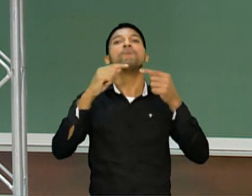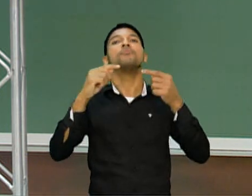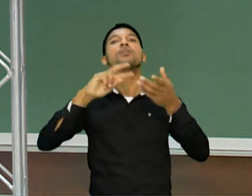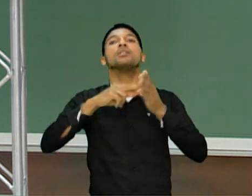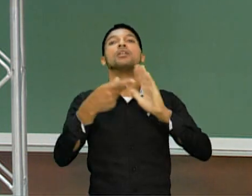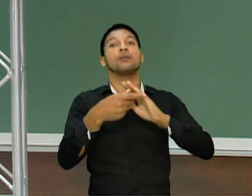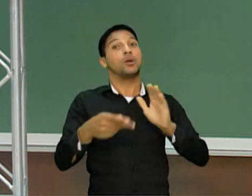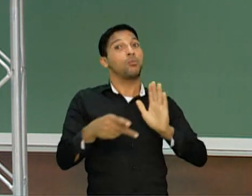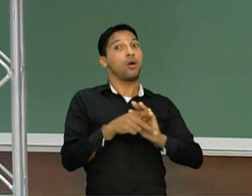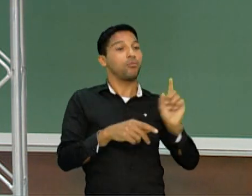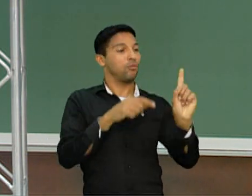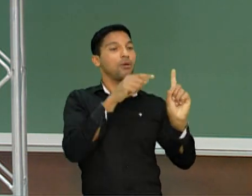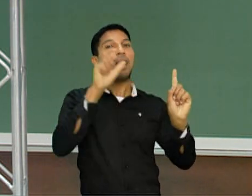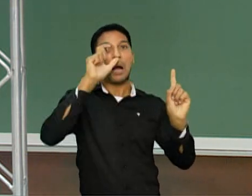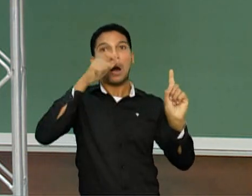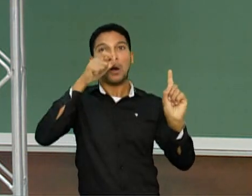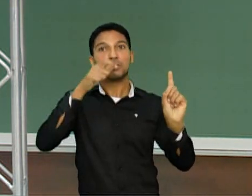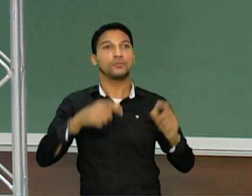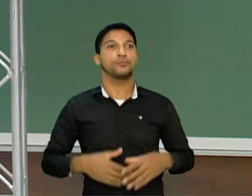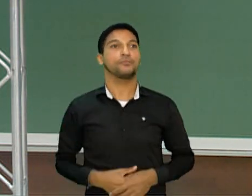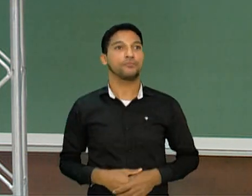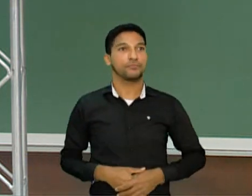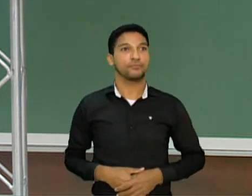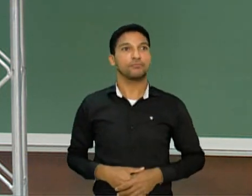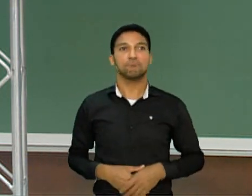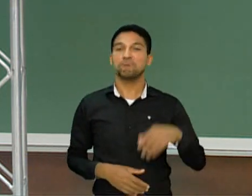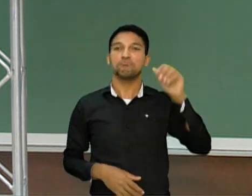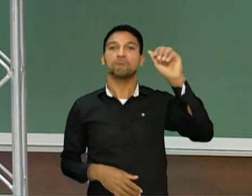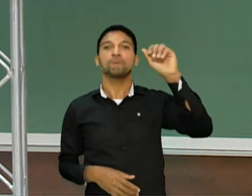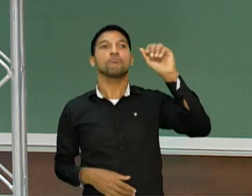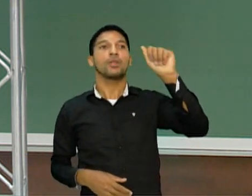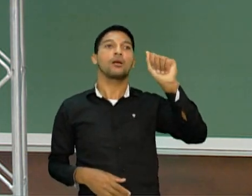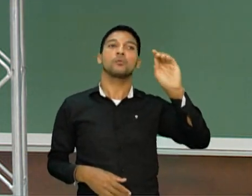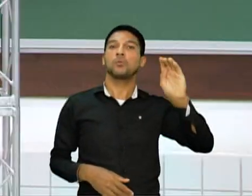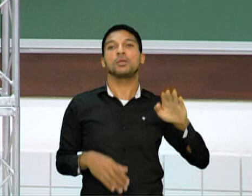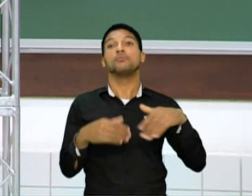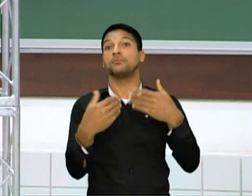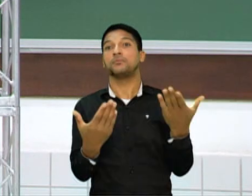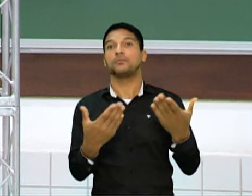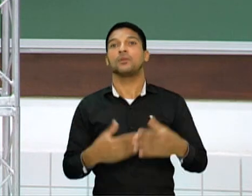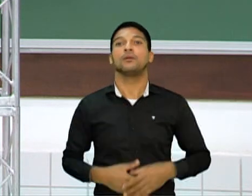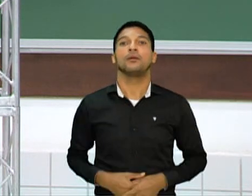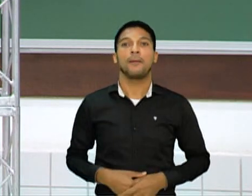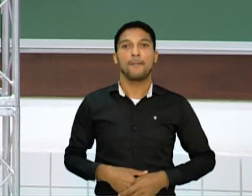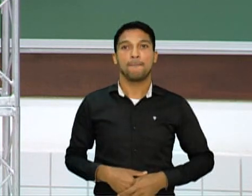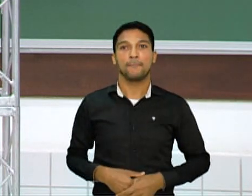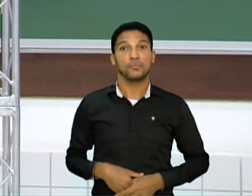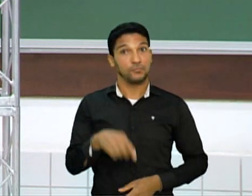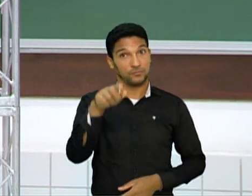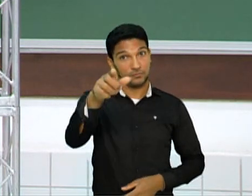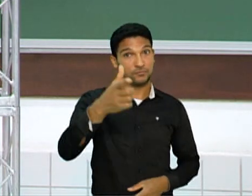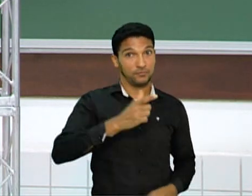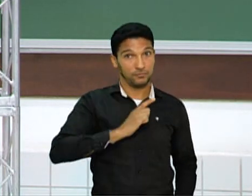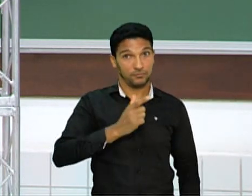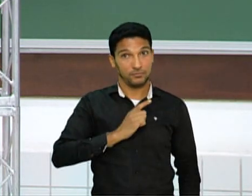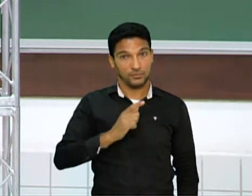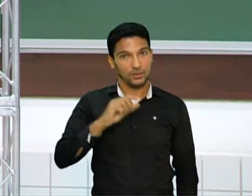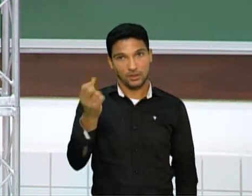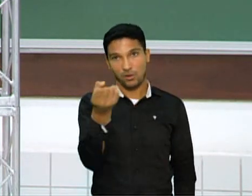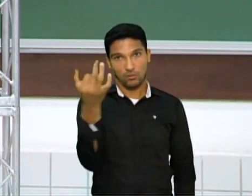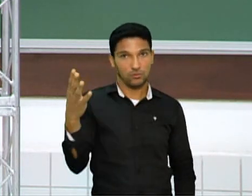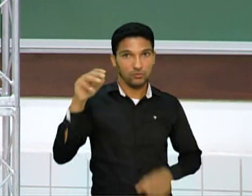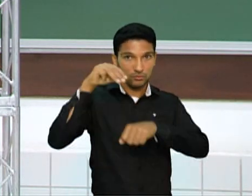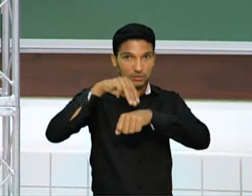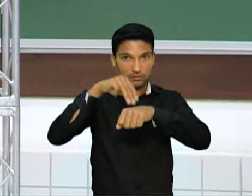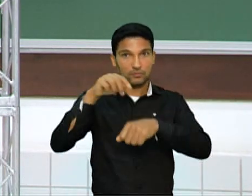e distinta ao pensamento ou obscura e transcendental? Então, você tem aí alguns minutinhos para